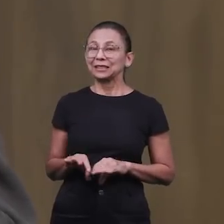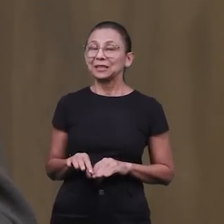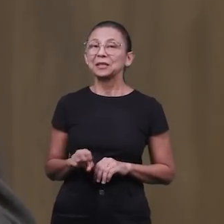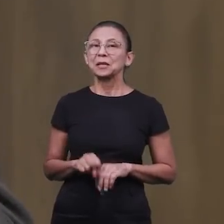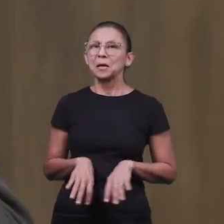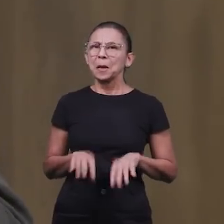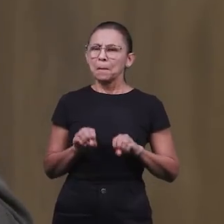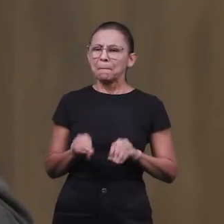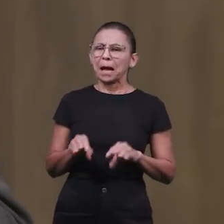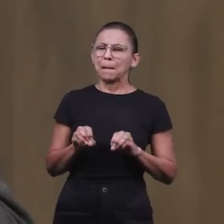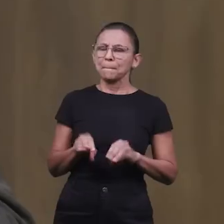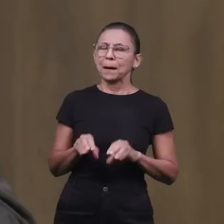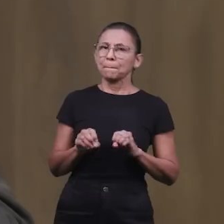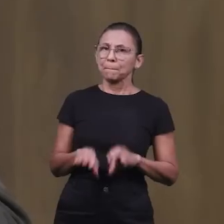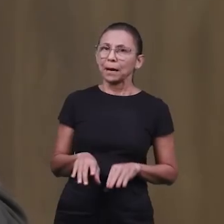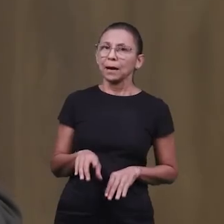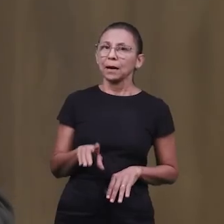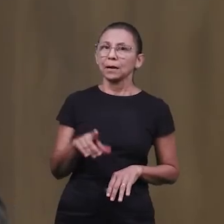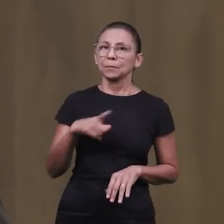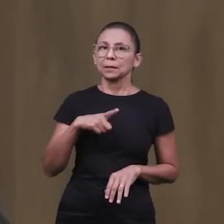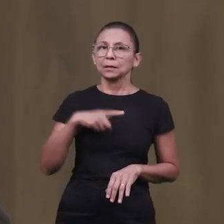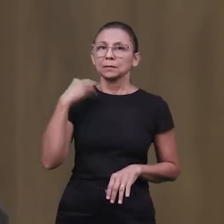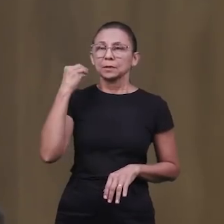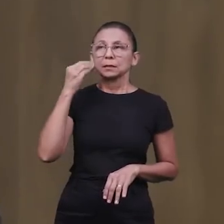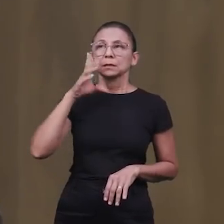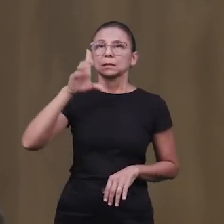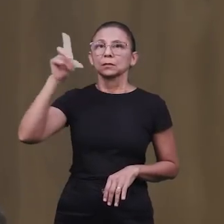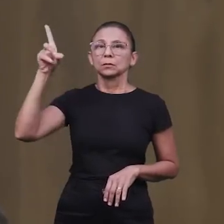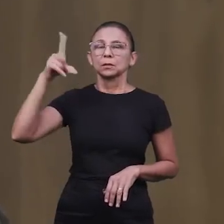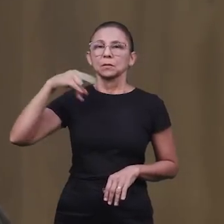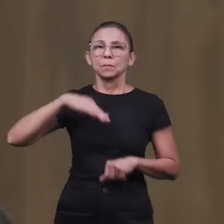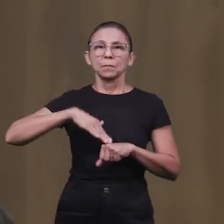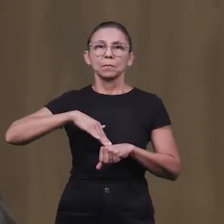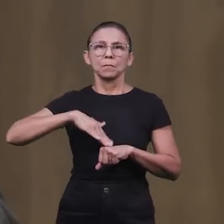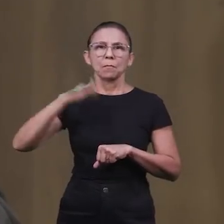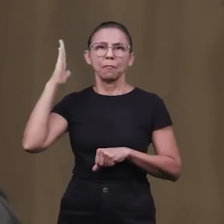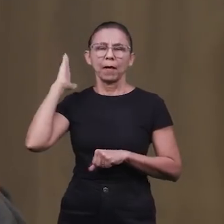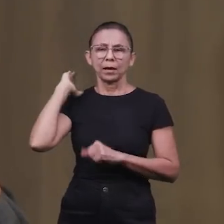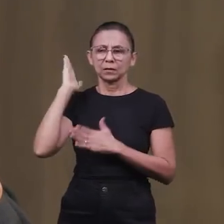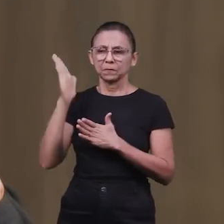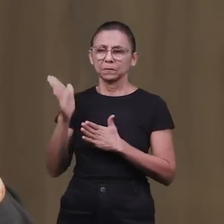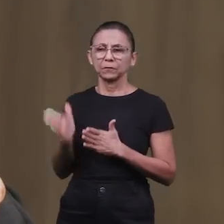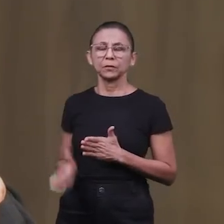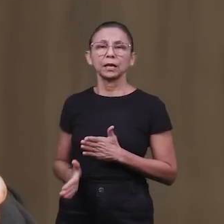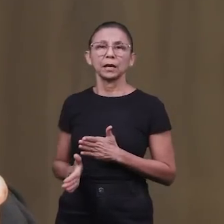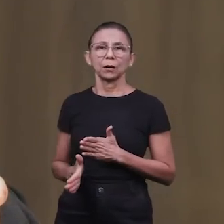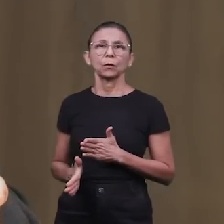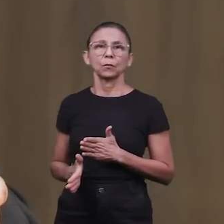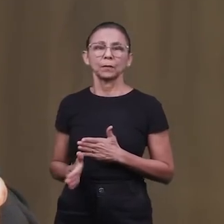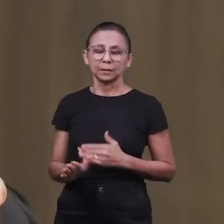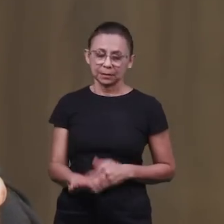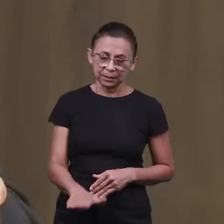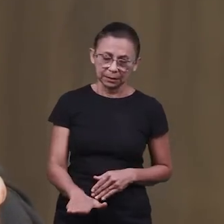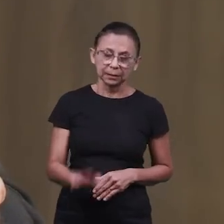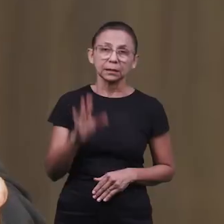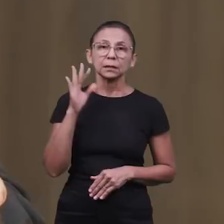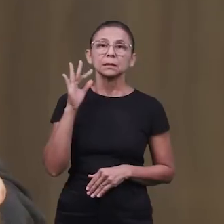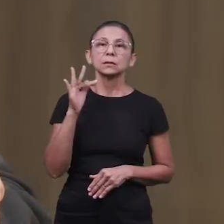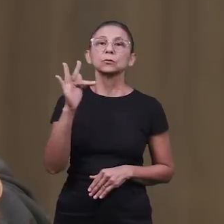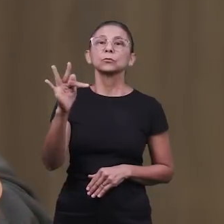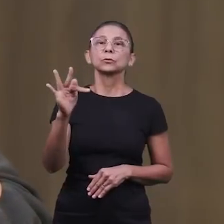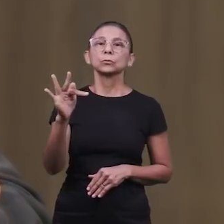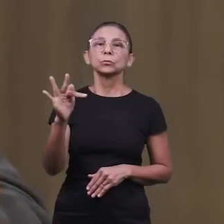ensino. Quanto melhor o ensino, levando a uma experiência com Deus, mais definido esse jovem vai ser. Essa criança,